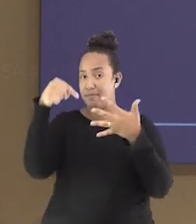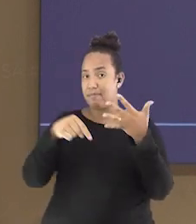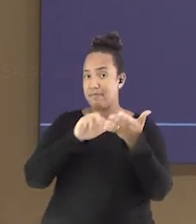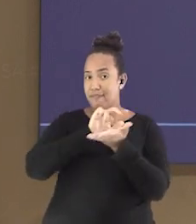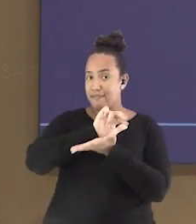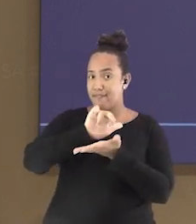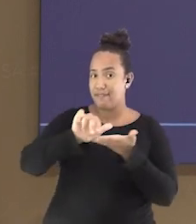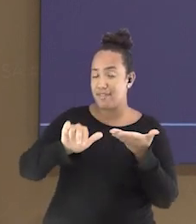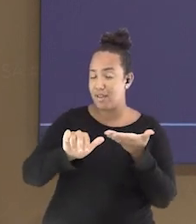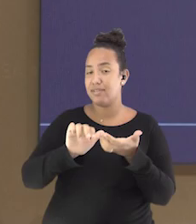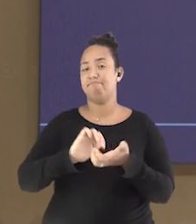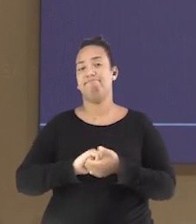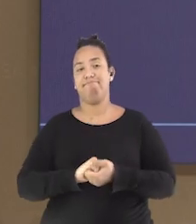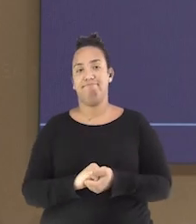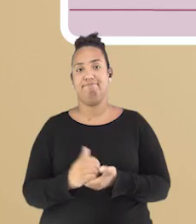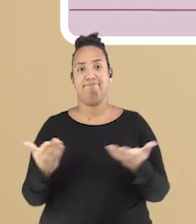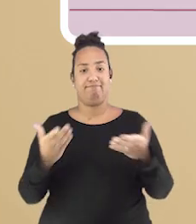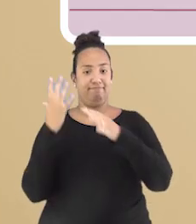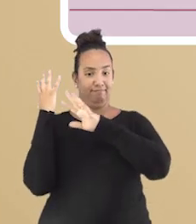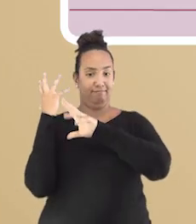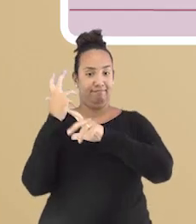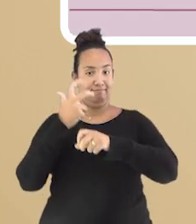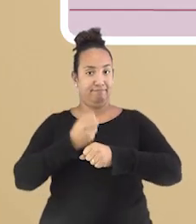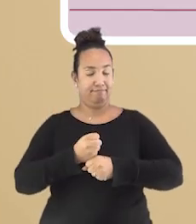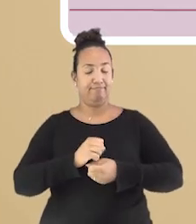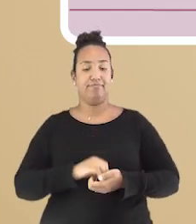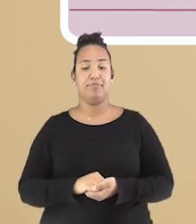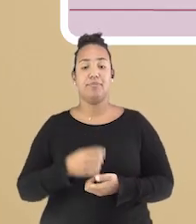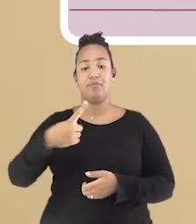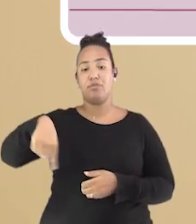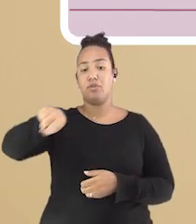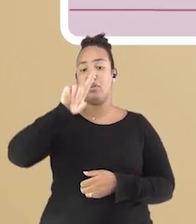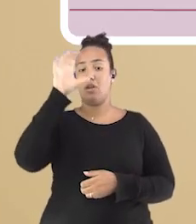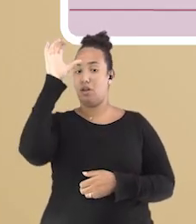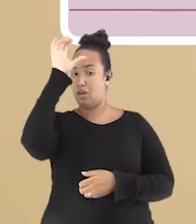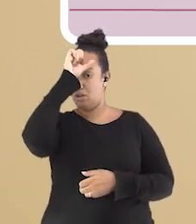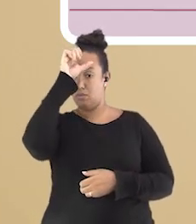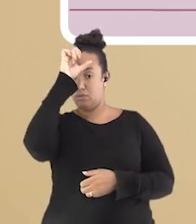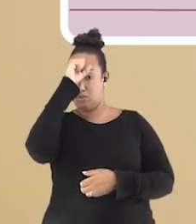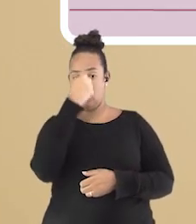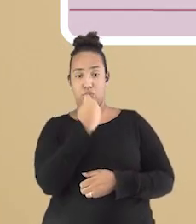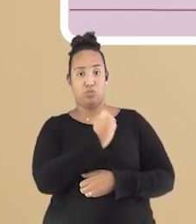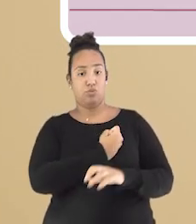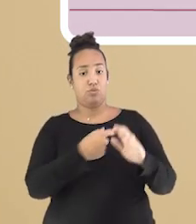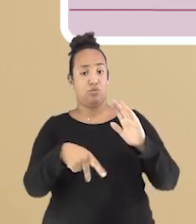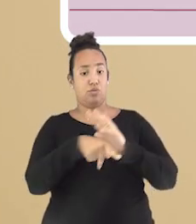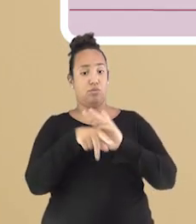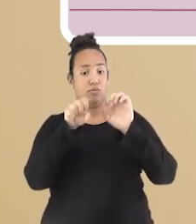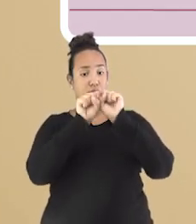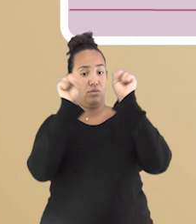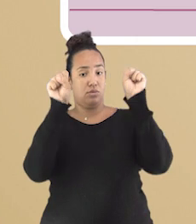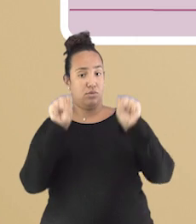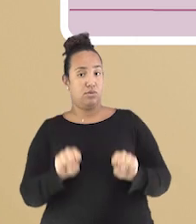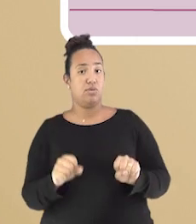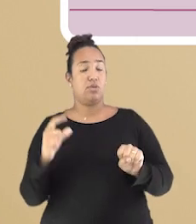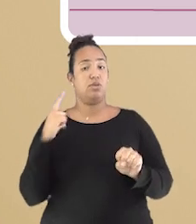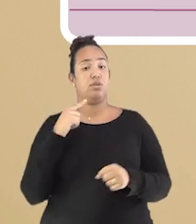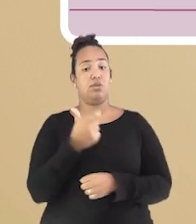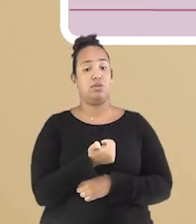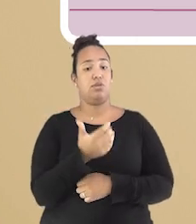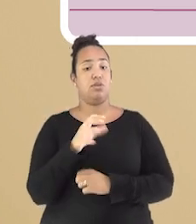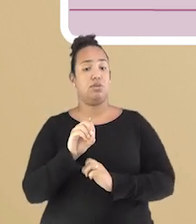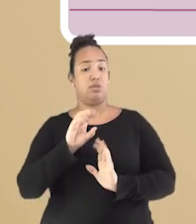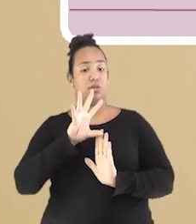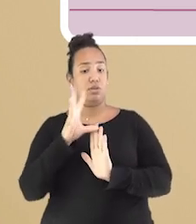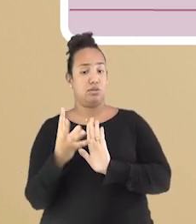numeração decimal. Vamos relembrar? Vimos que os números do nosso sistema de numeração são formados por 10